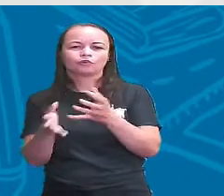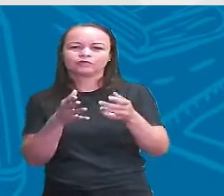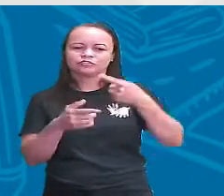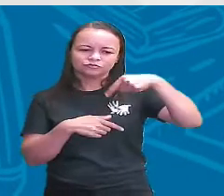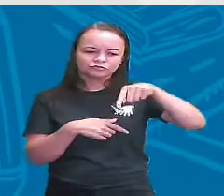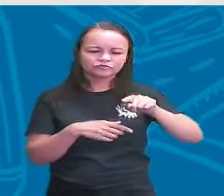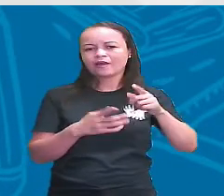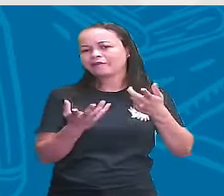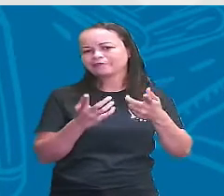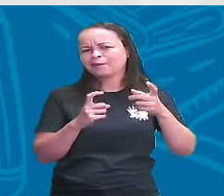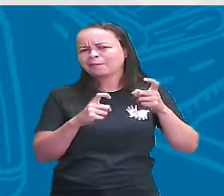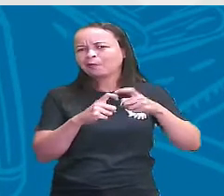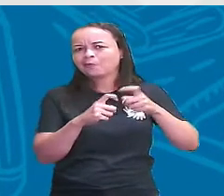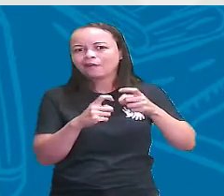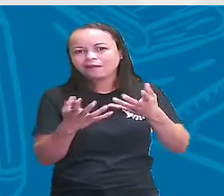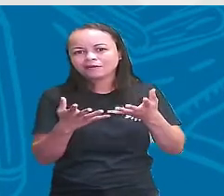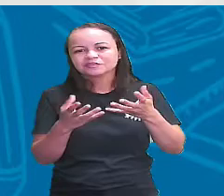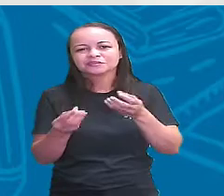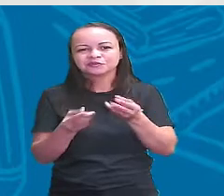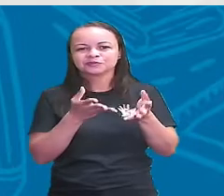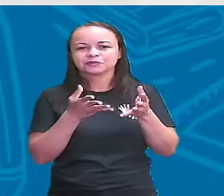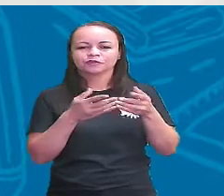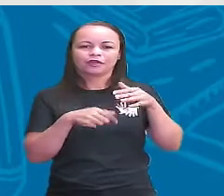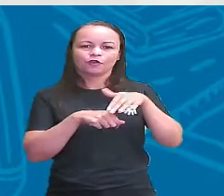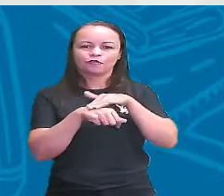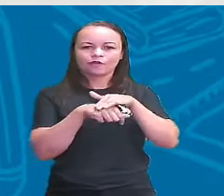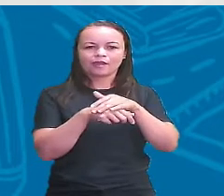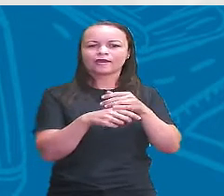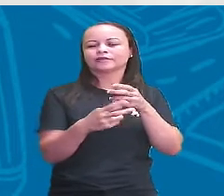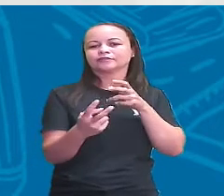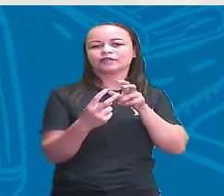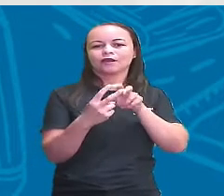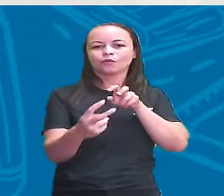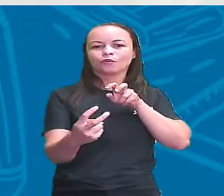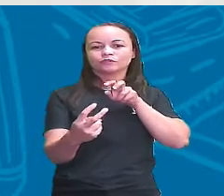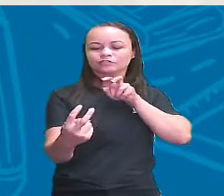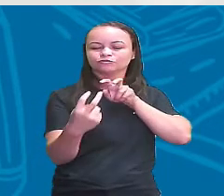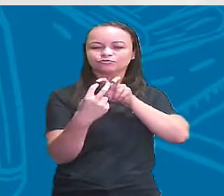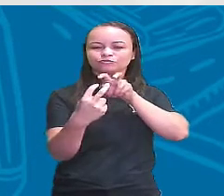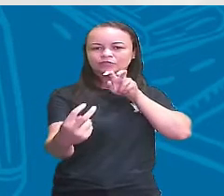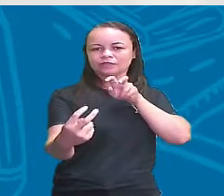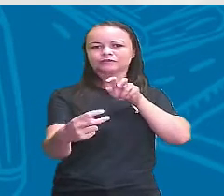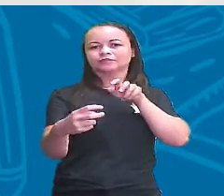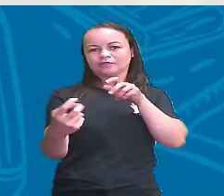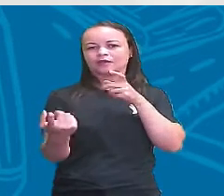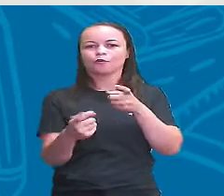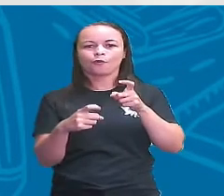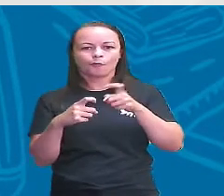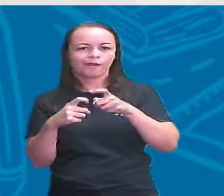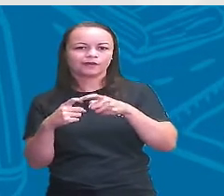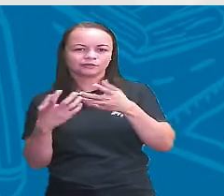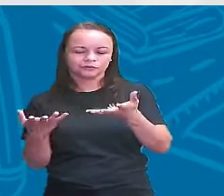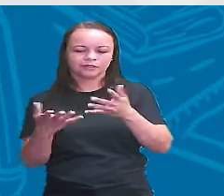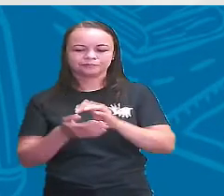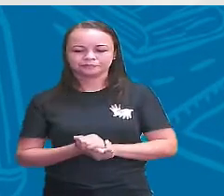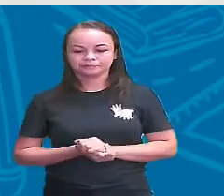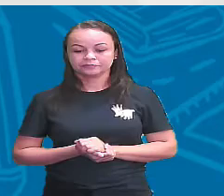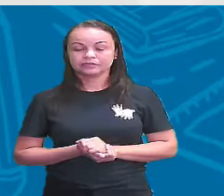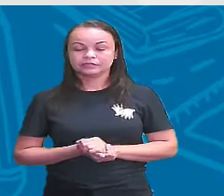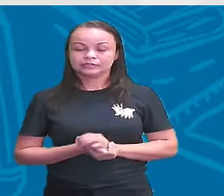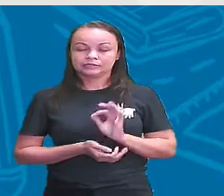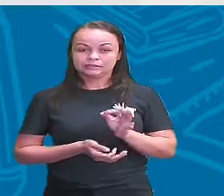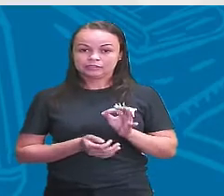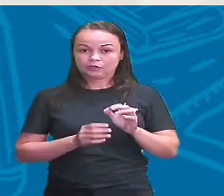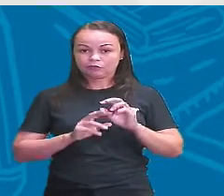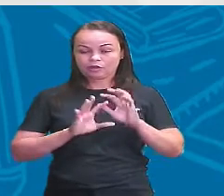a internet com certeza foi um dos grandes marcos históricos da humanidade, certo? Vamos fazer uma revisão rapidinho de tudo que a gente viu na nossa